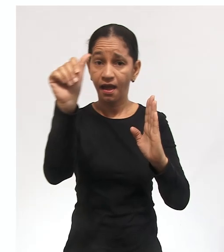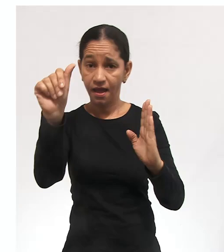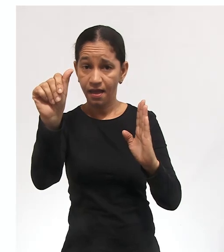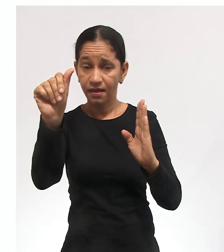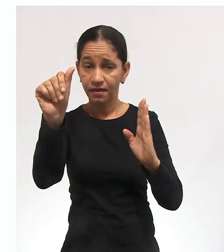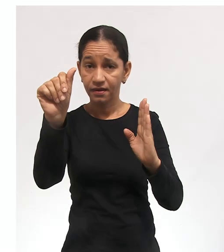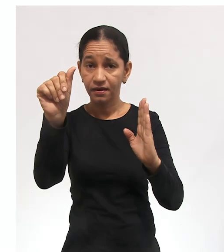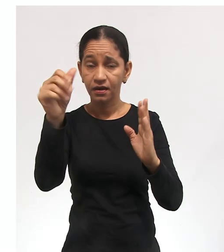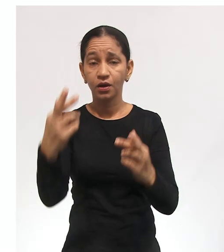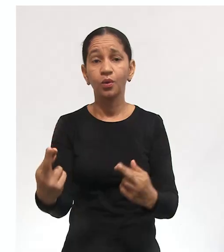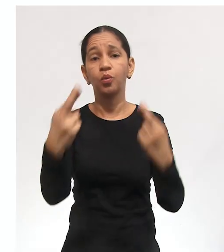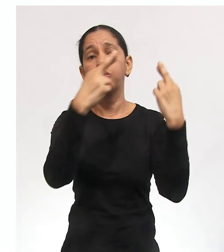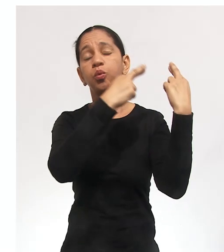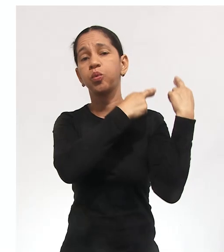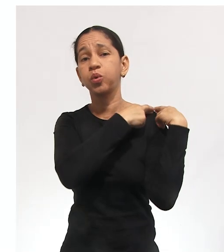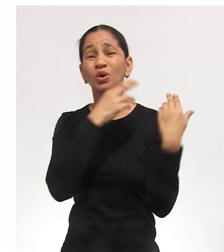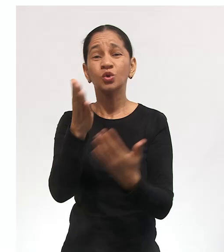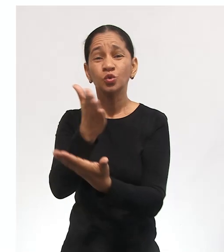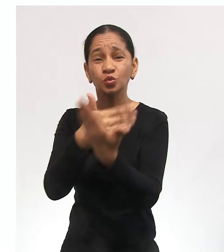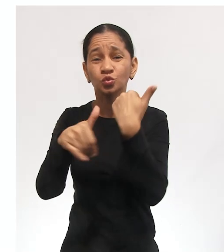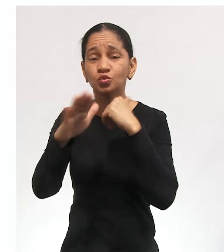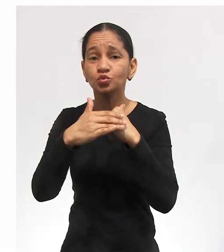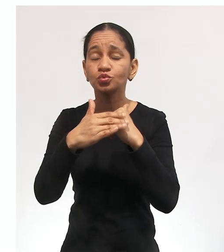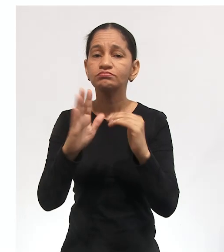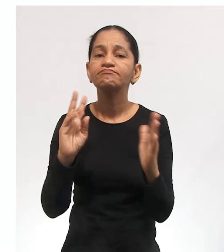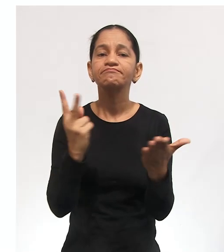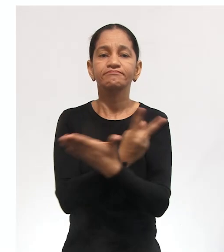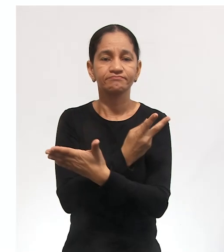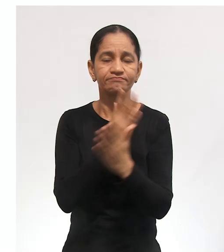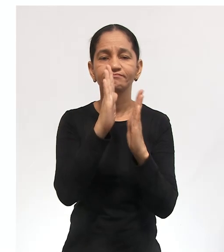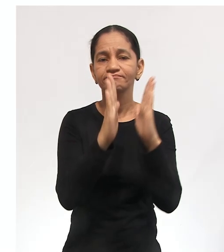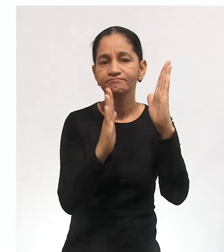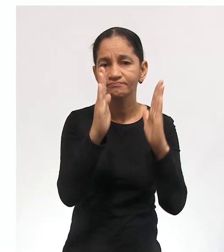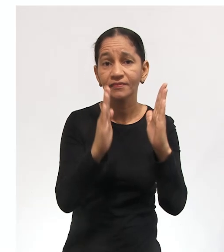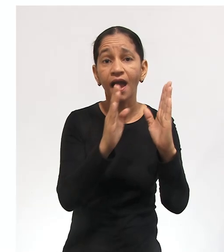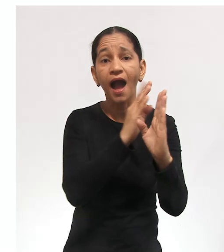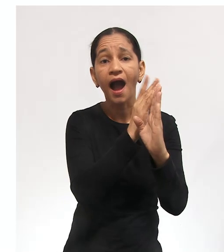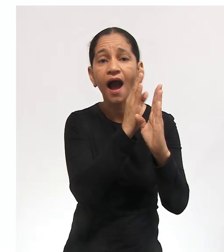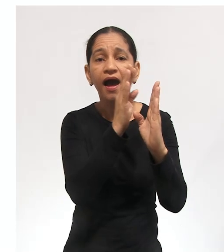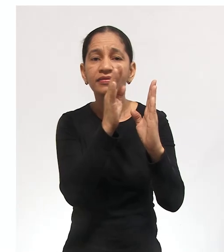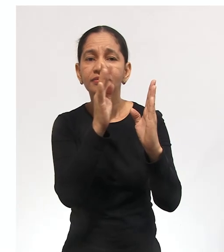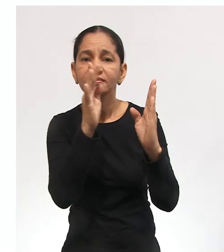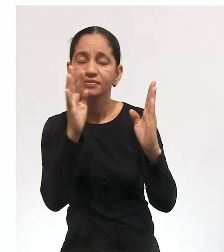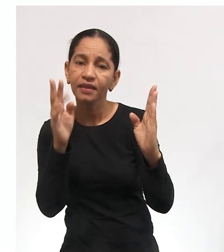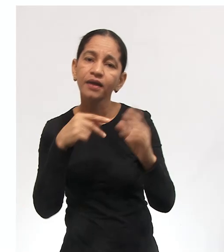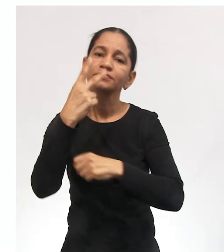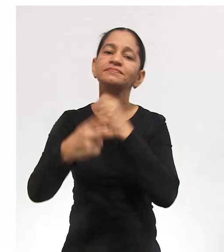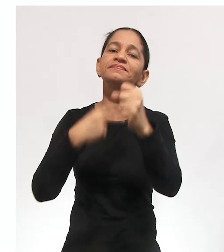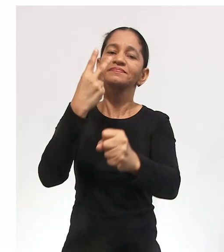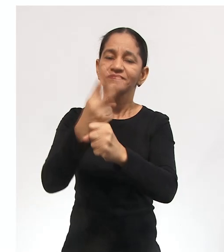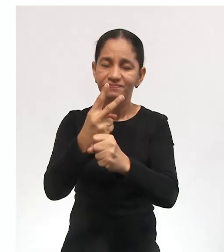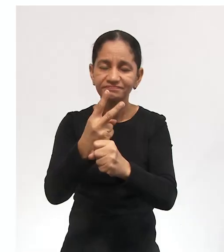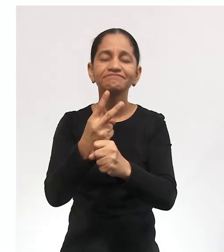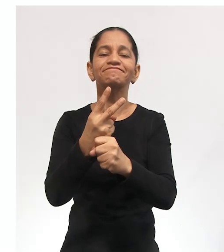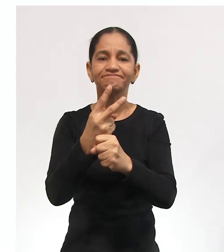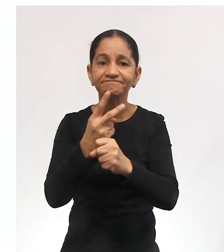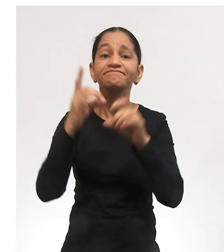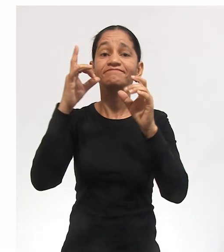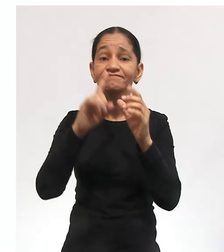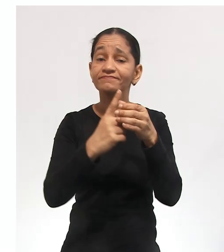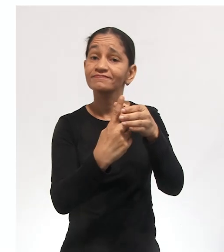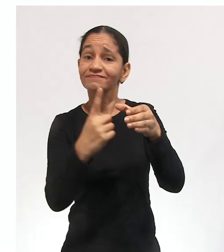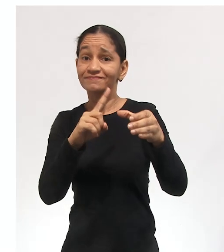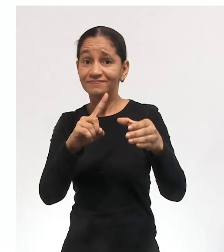fico responsável por tudo que aconteceu aqui, nesse período, até 2 anos depois da minha